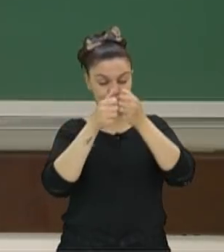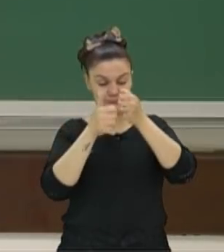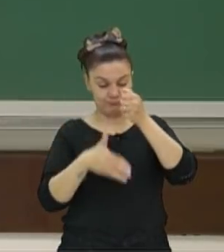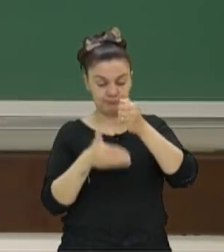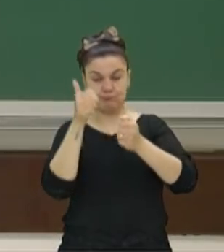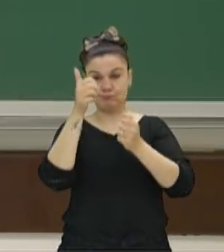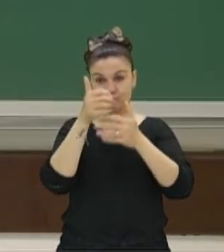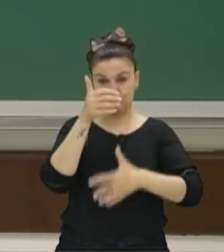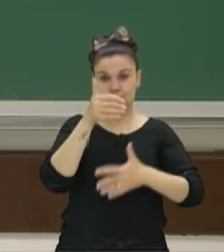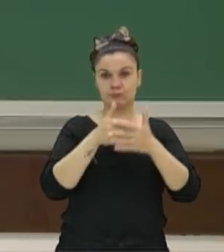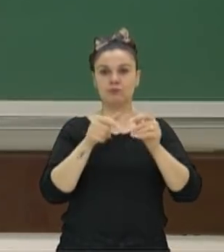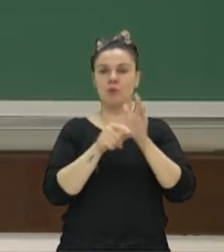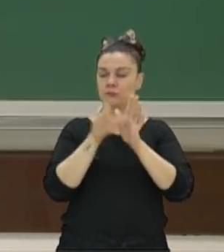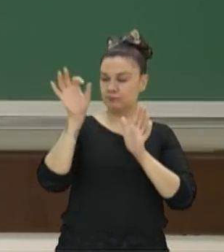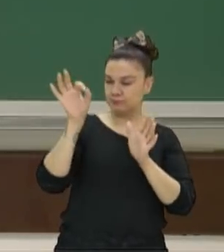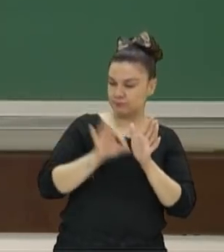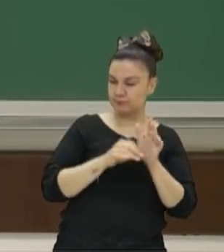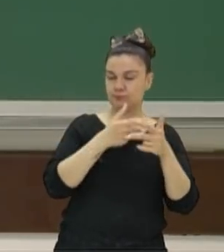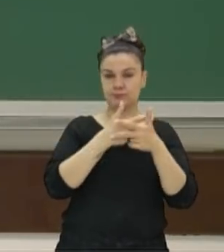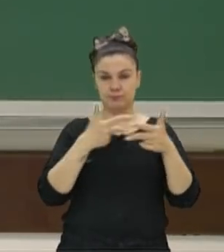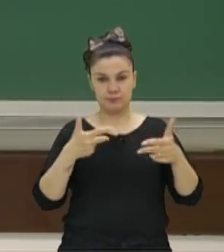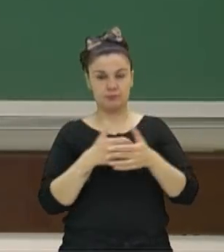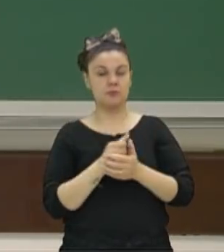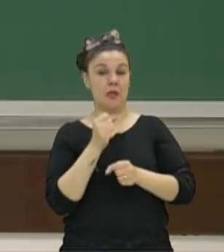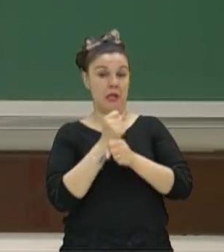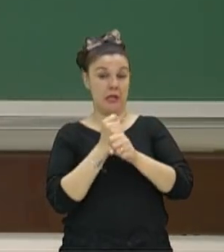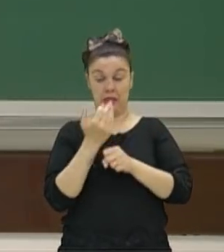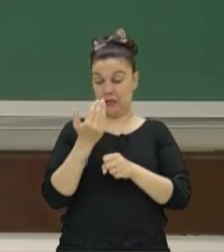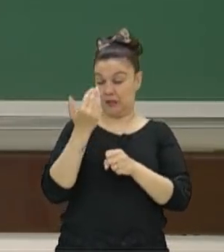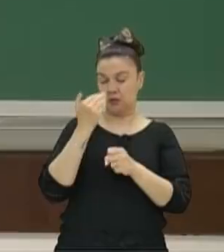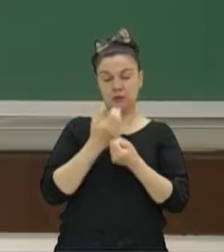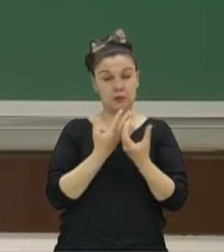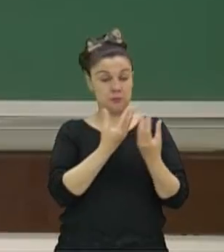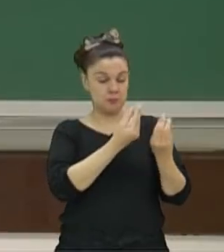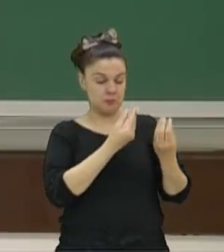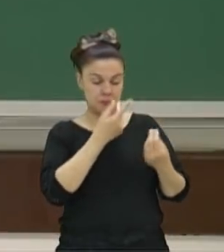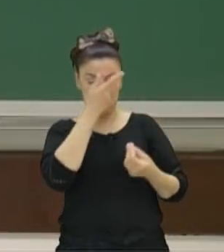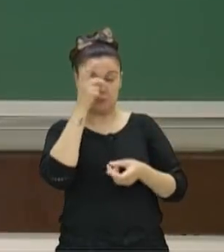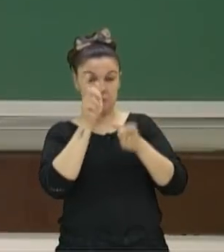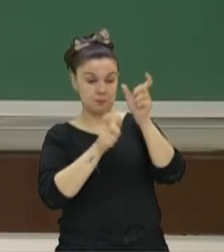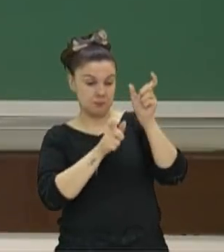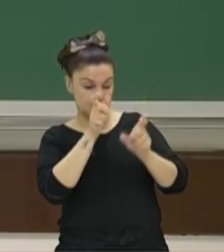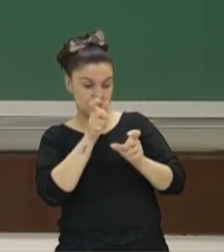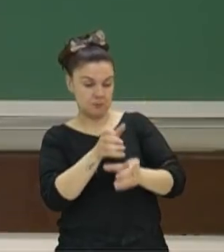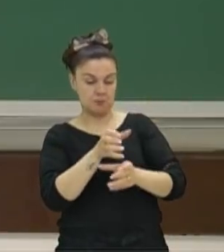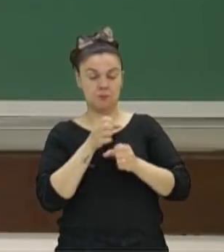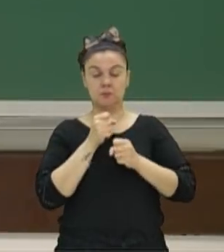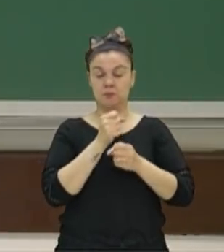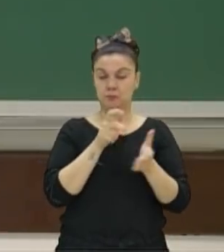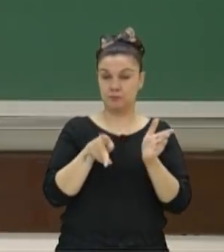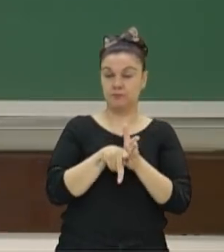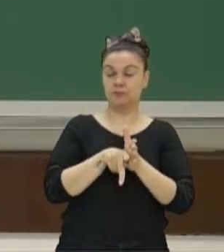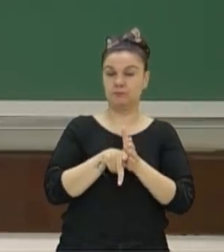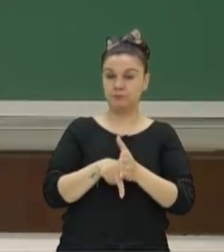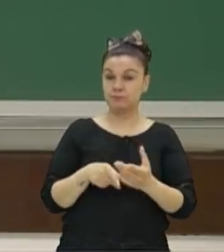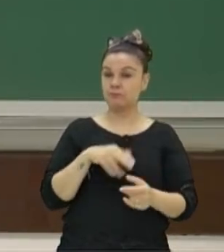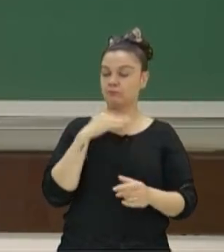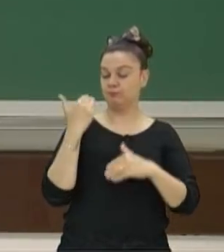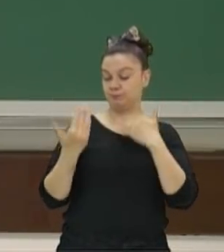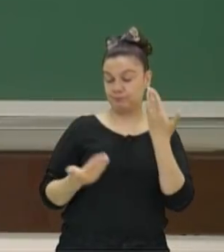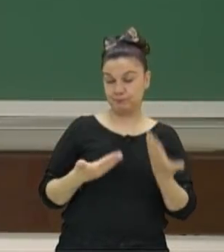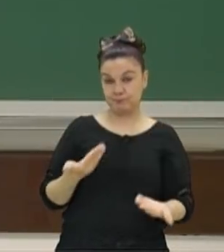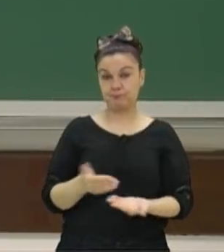né, em números, estatísticas dos últimos anos, do tanto de casos, né, que foram diagnosticados, o tanto de